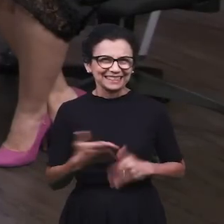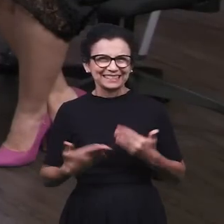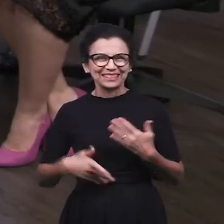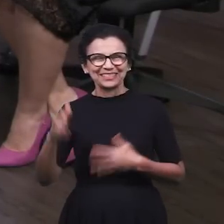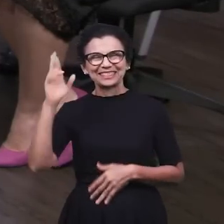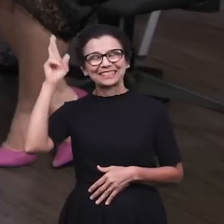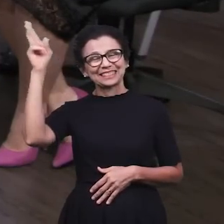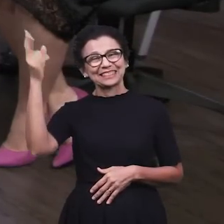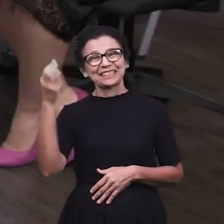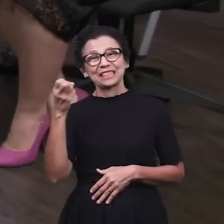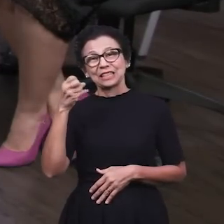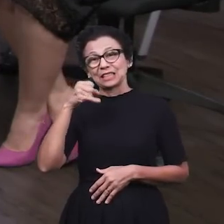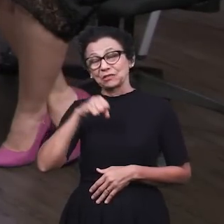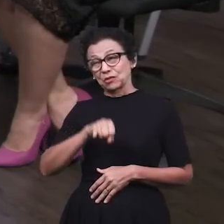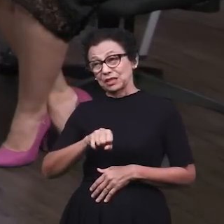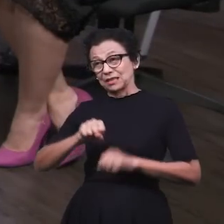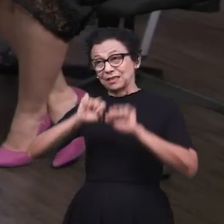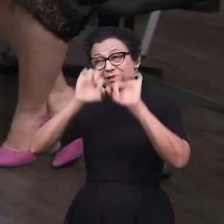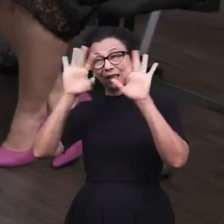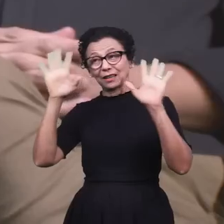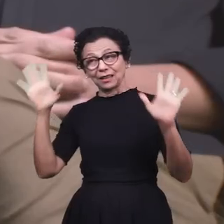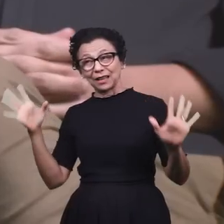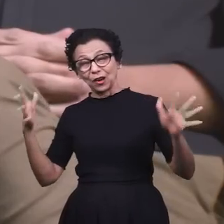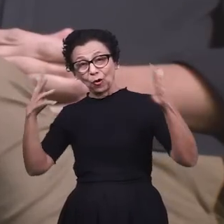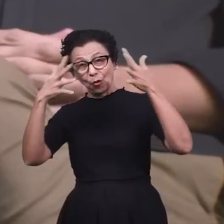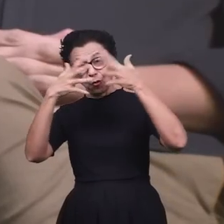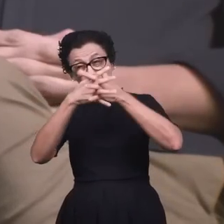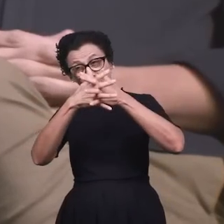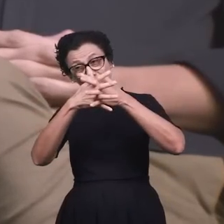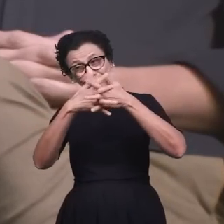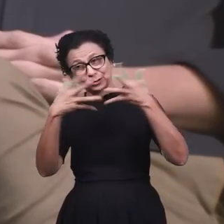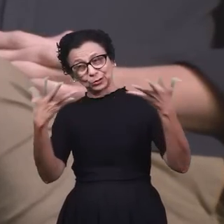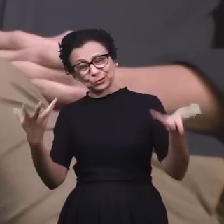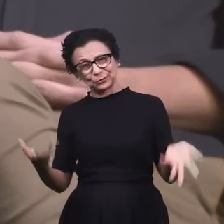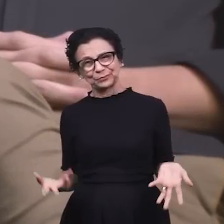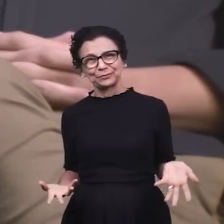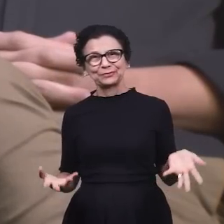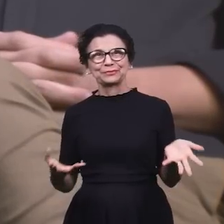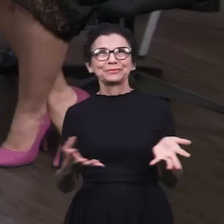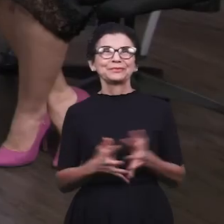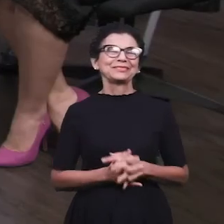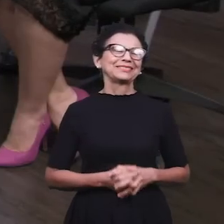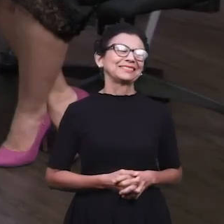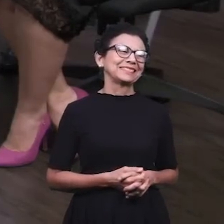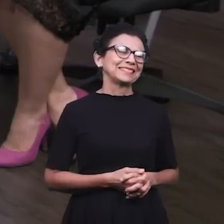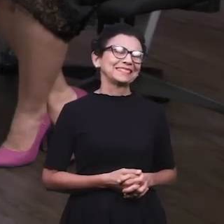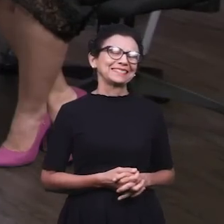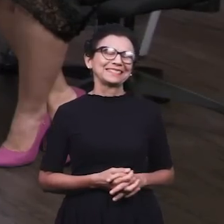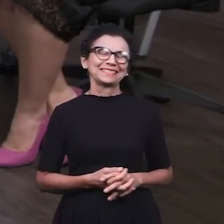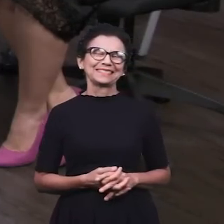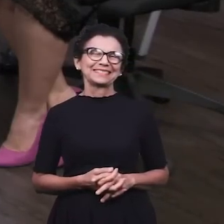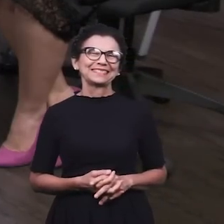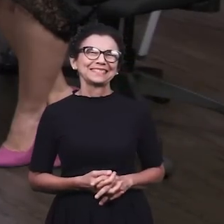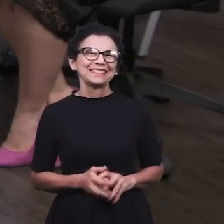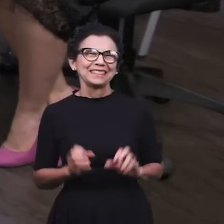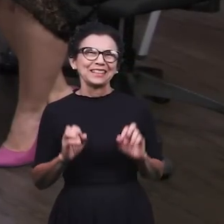ainda. Tá respondido? Qualquer coisa ajuda aí. Não, mas aqui, uma resposta dessa, a